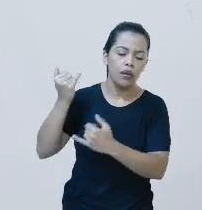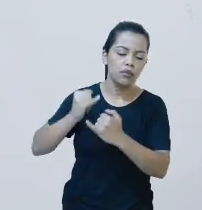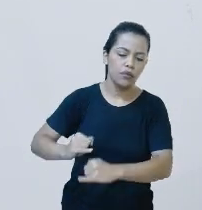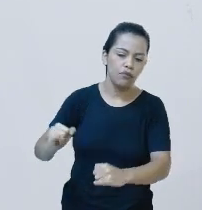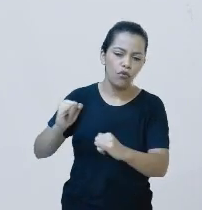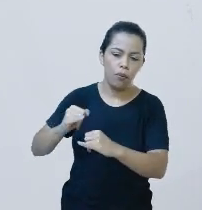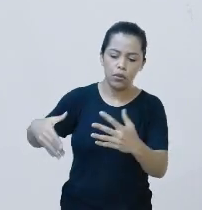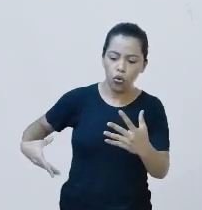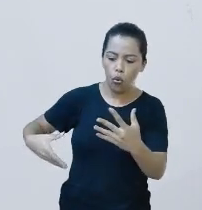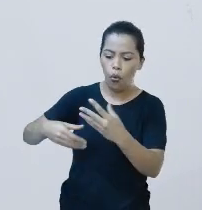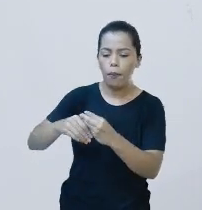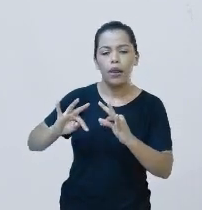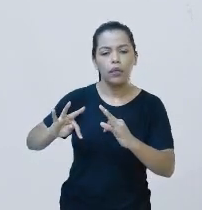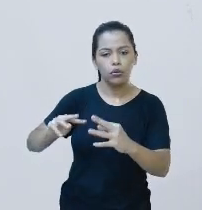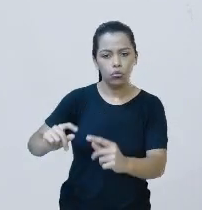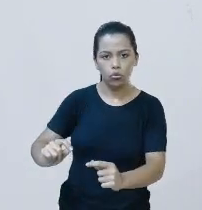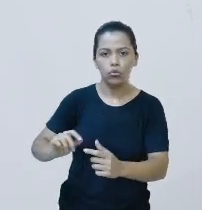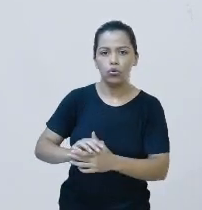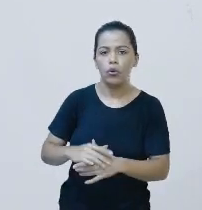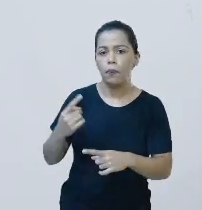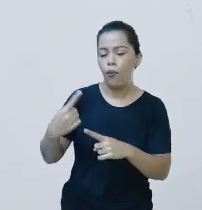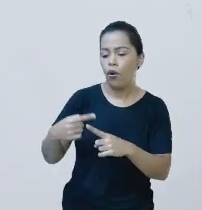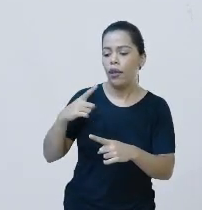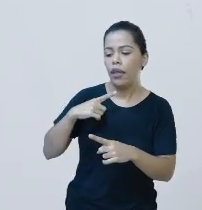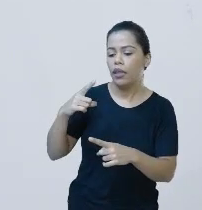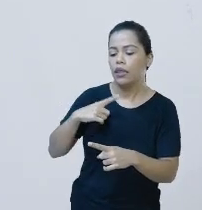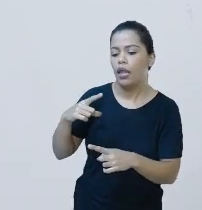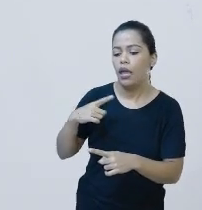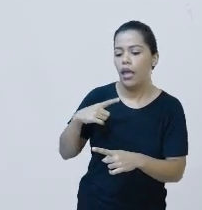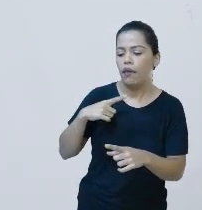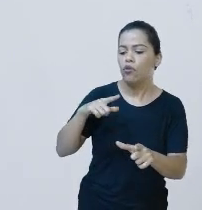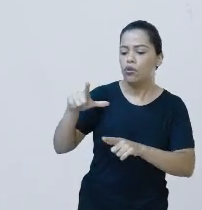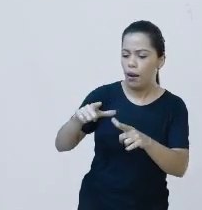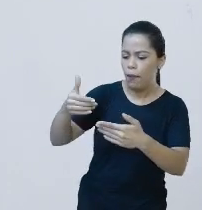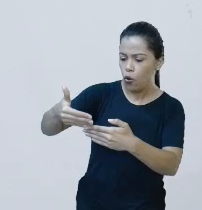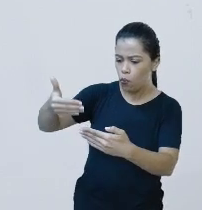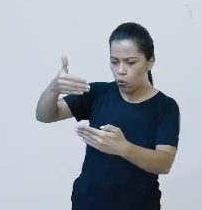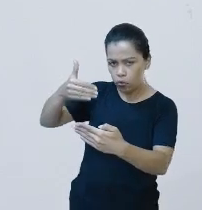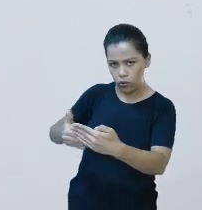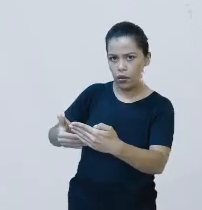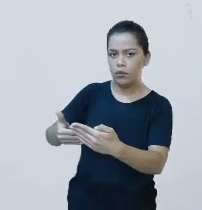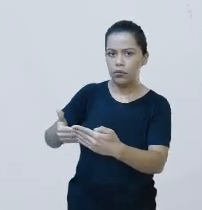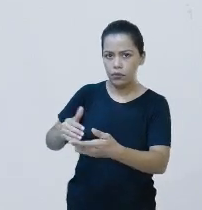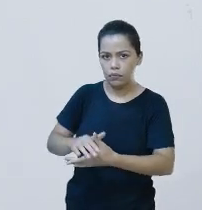mais completa. Por quê? Porque houve todo este trabalho, tá